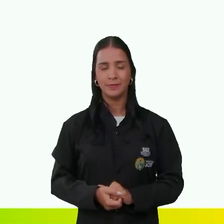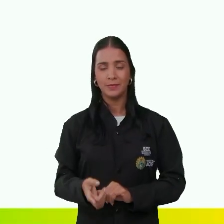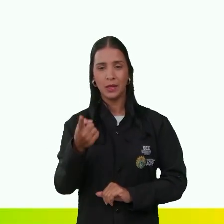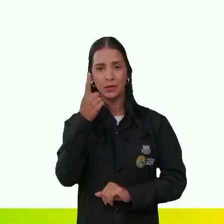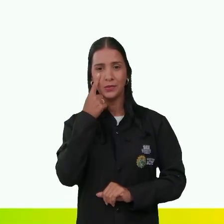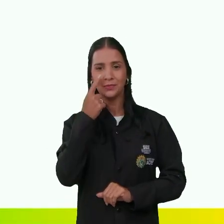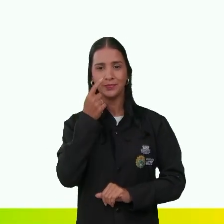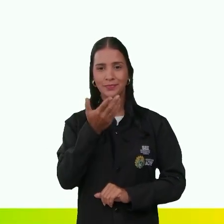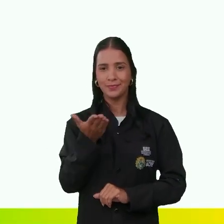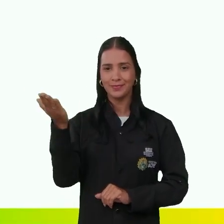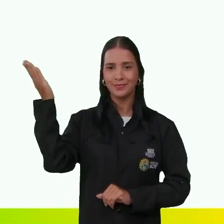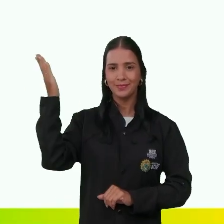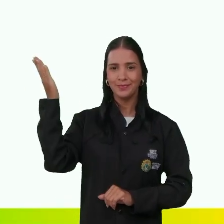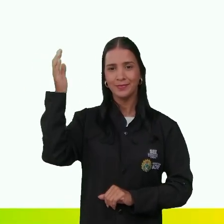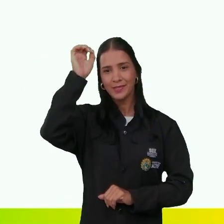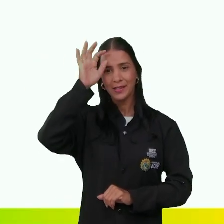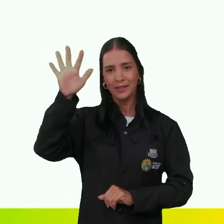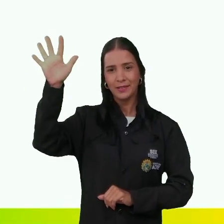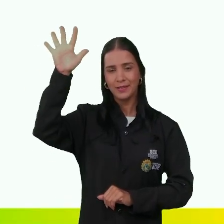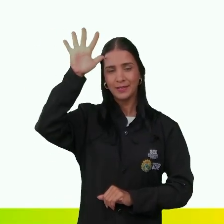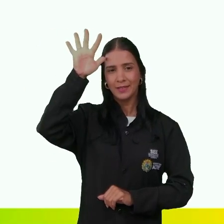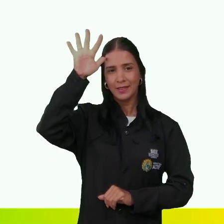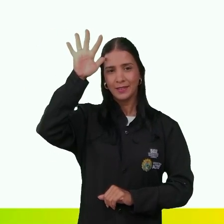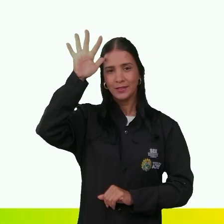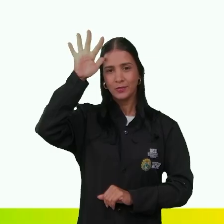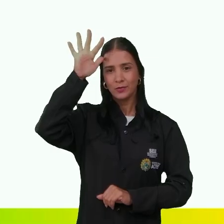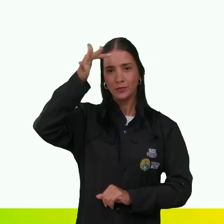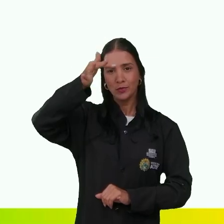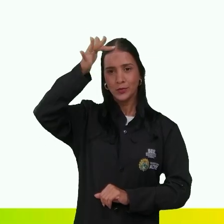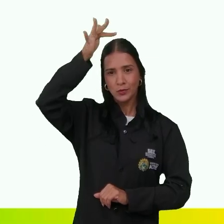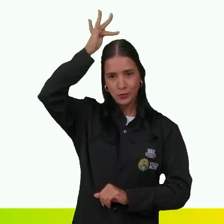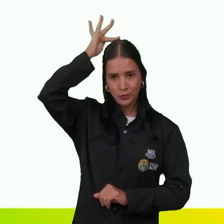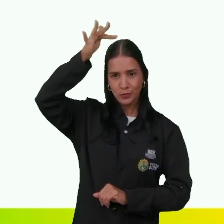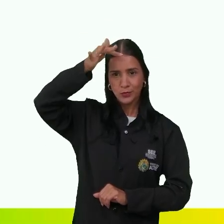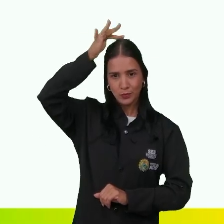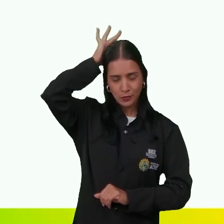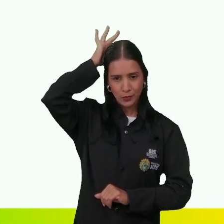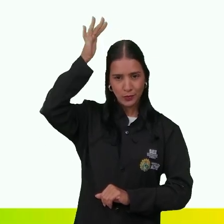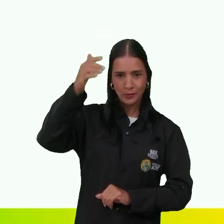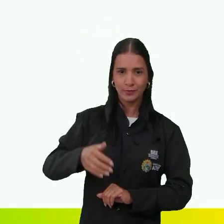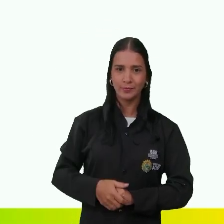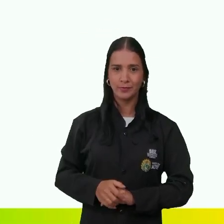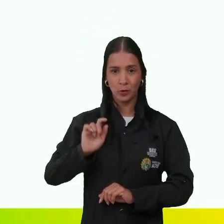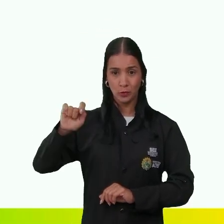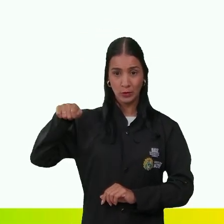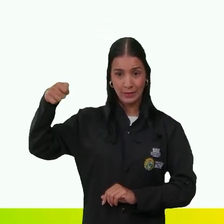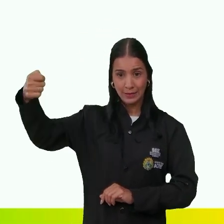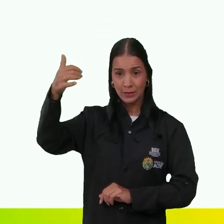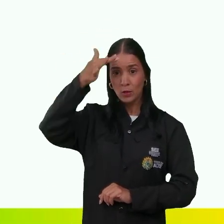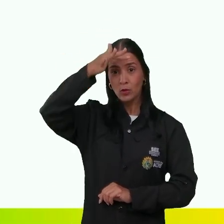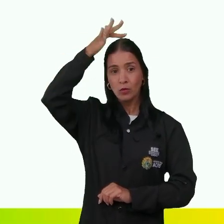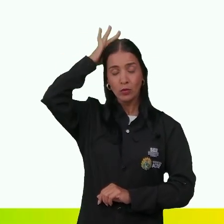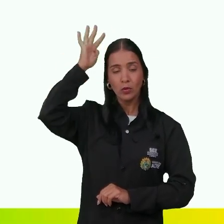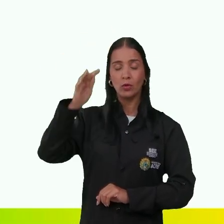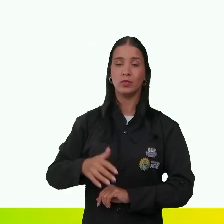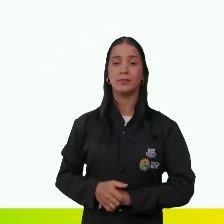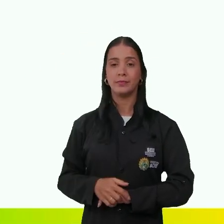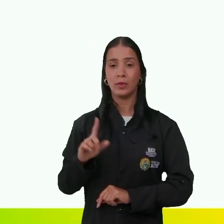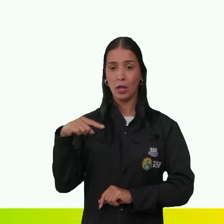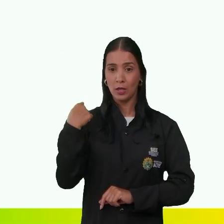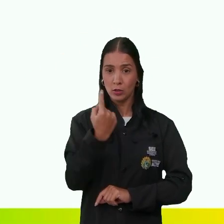um pensamento de Foucault que é o seguinte: a nossa sociedade não é uma sociedade de